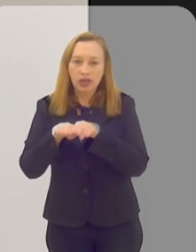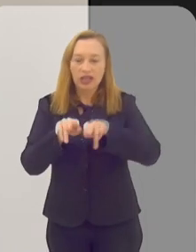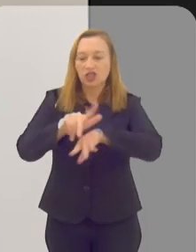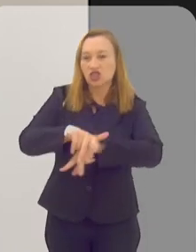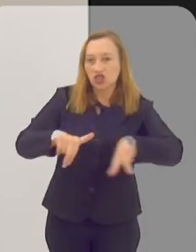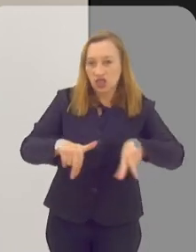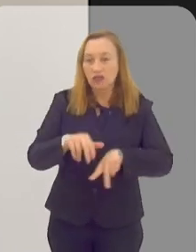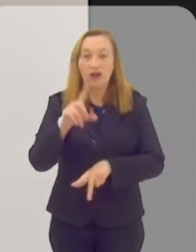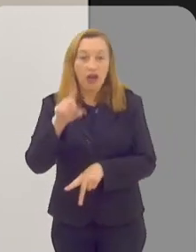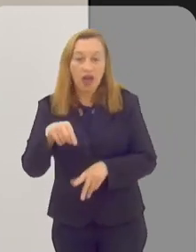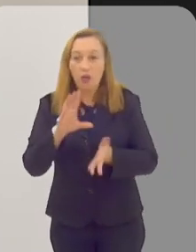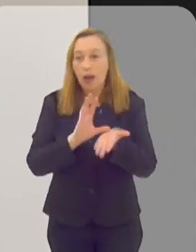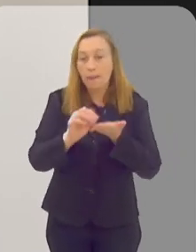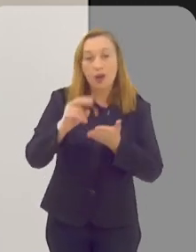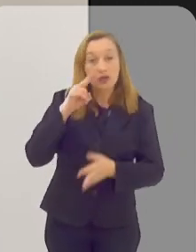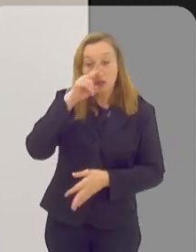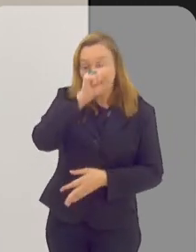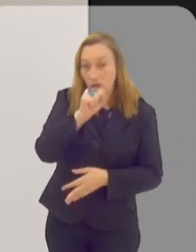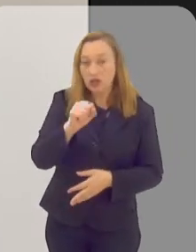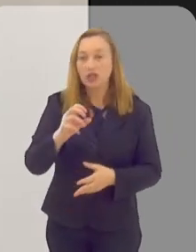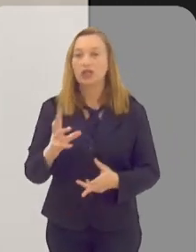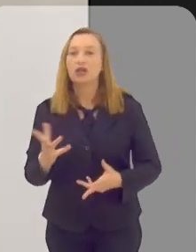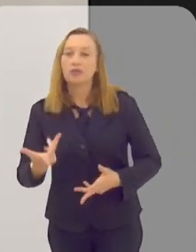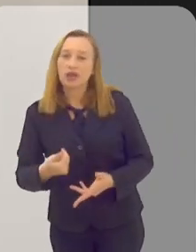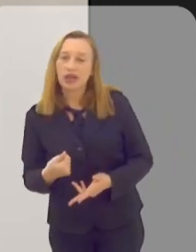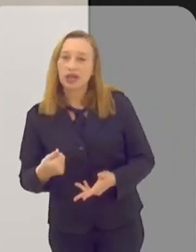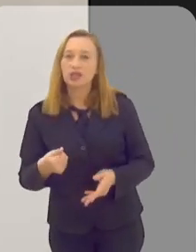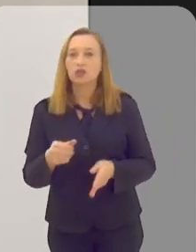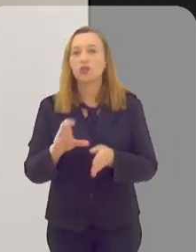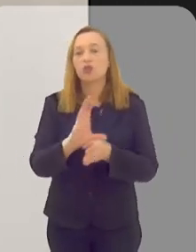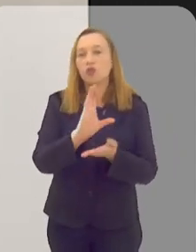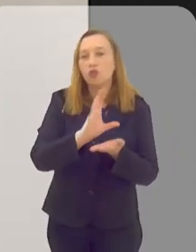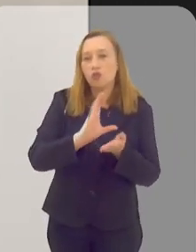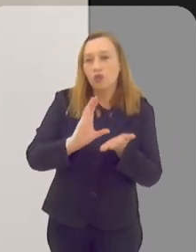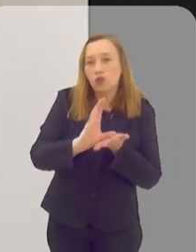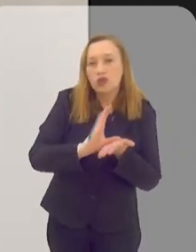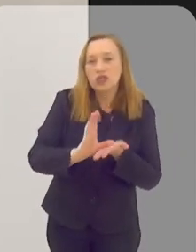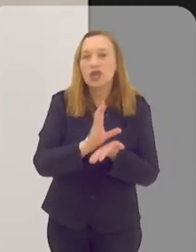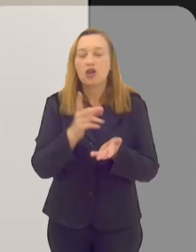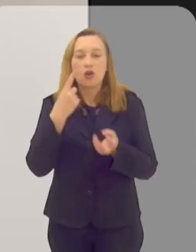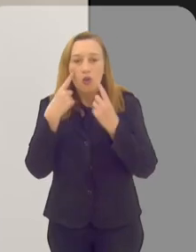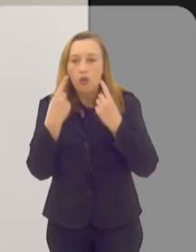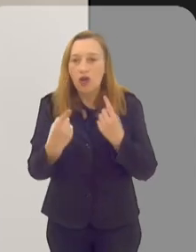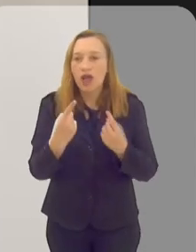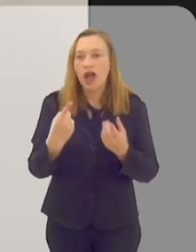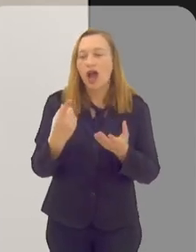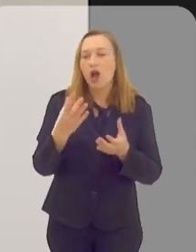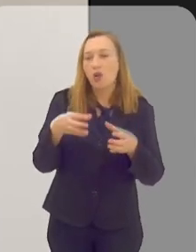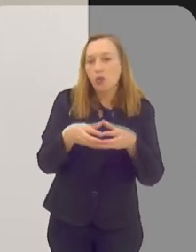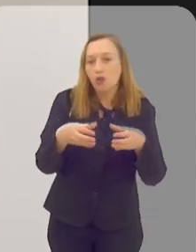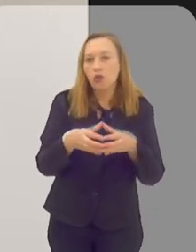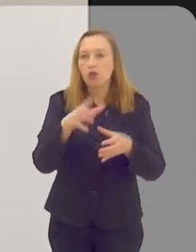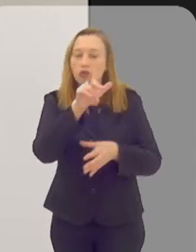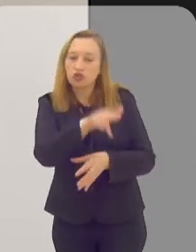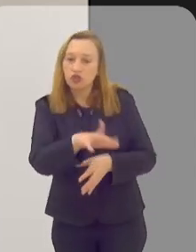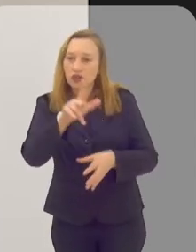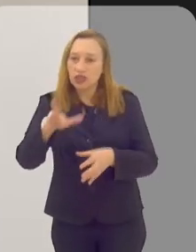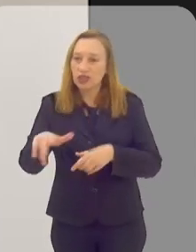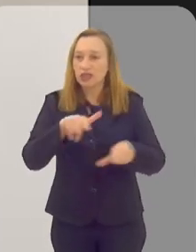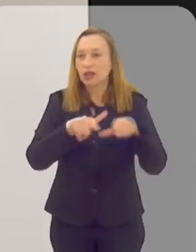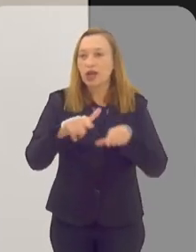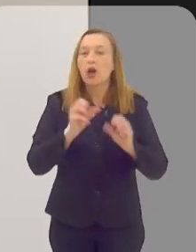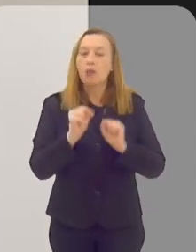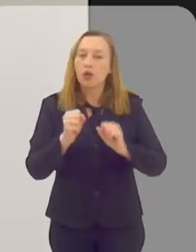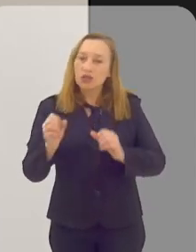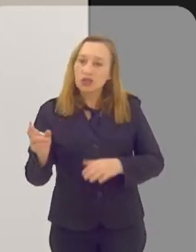né, da igualdade de gênero, ela é uma pauta tão forte que ela merece um conselho, um olhar e um grupo de trabalho